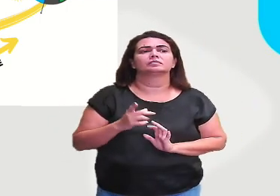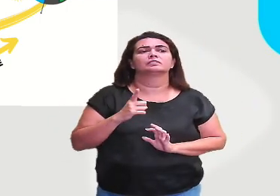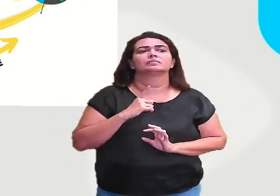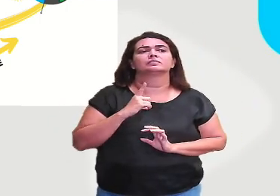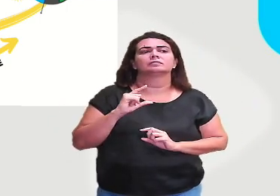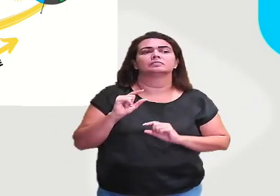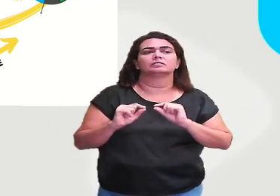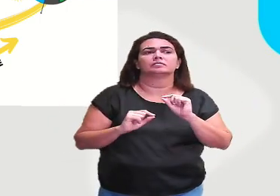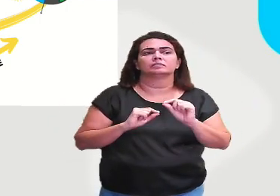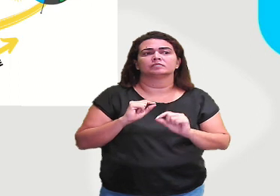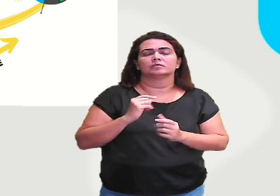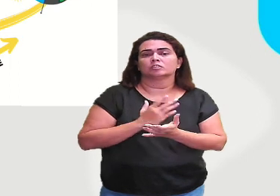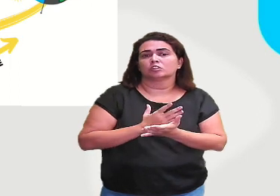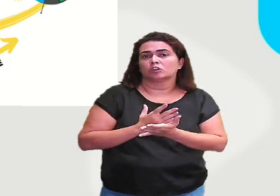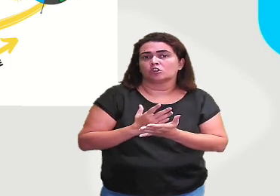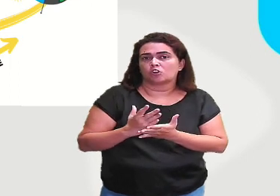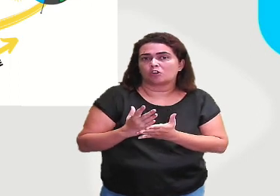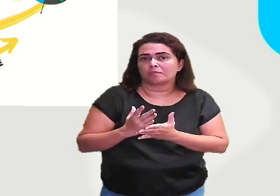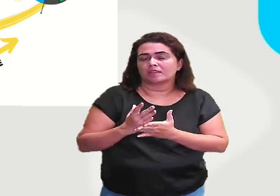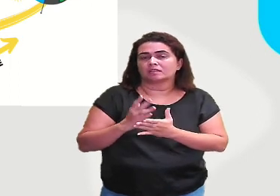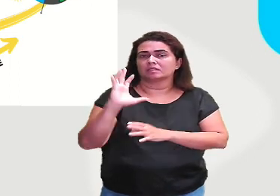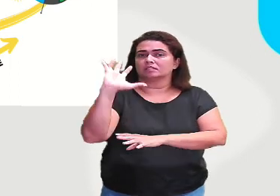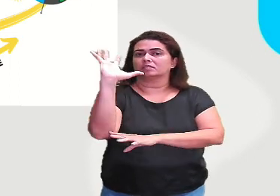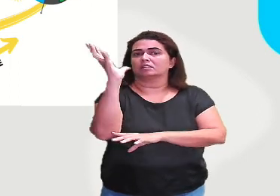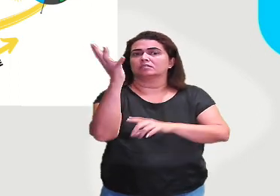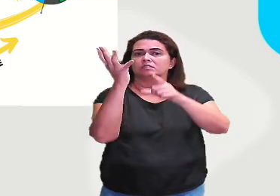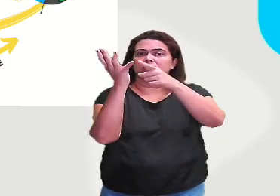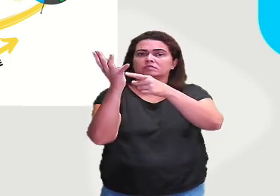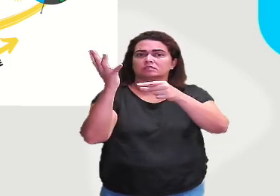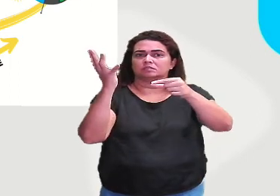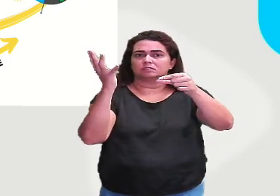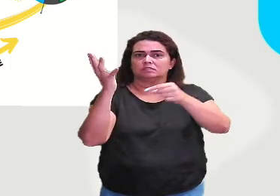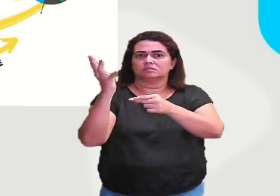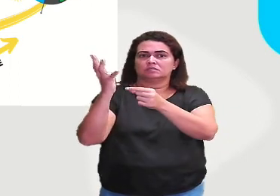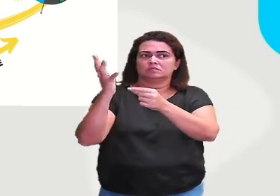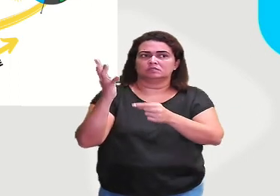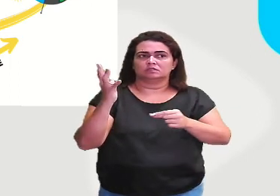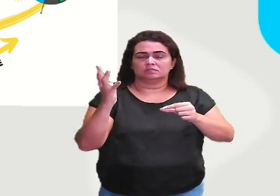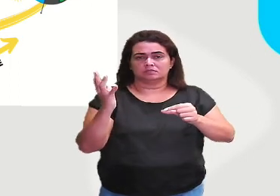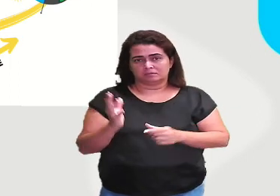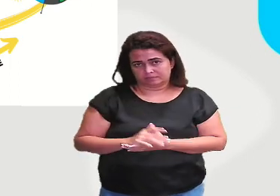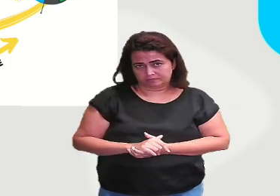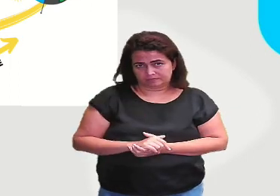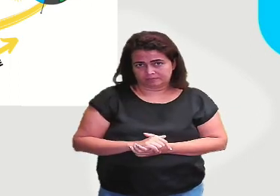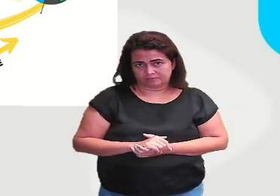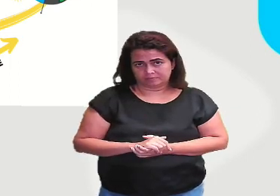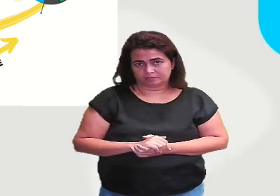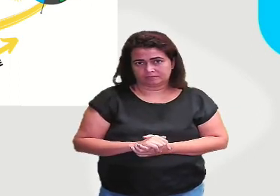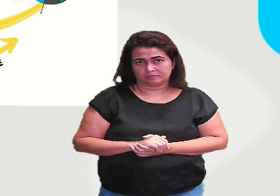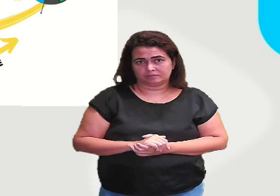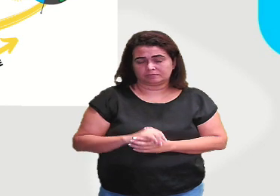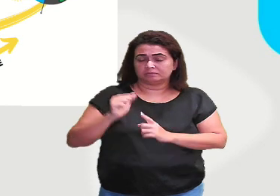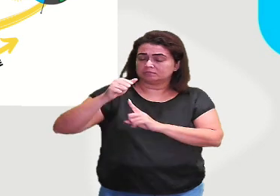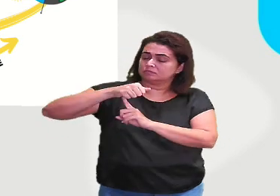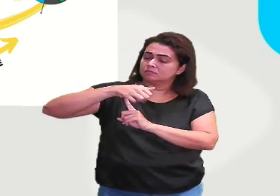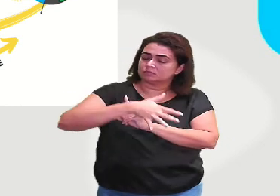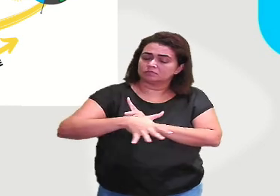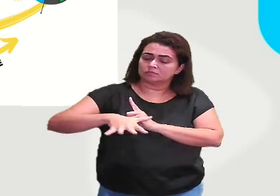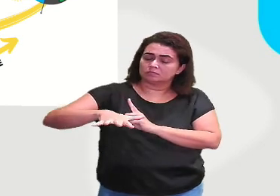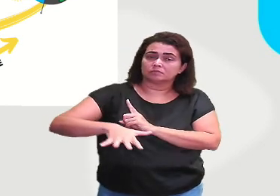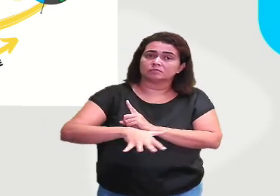vai marcar o início da primavera e do outono. E a Terra ela vai começar a ser iluminada de uma maneira